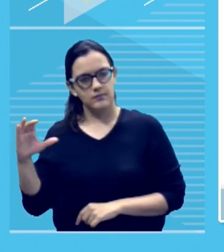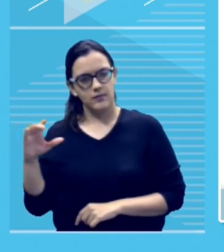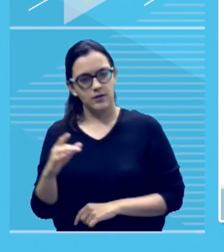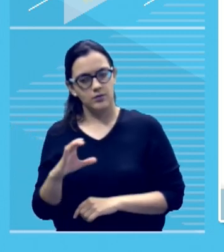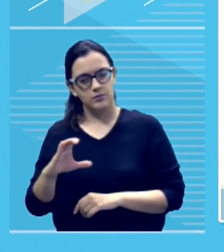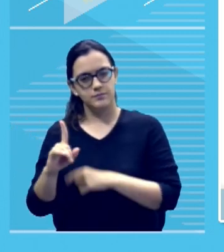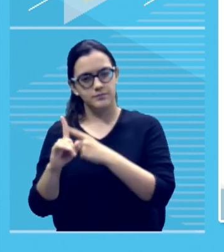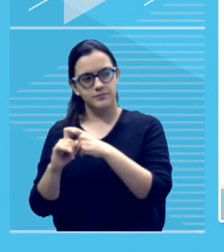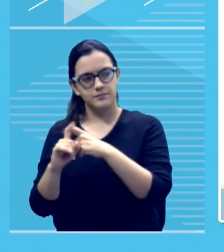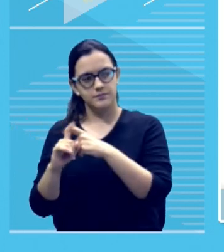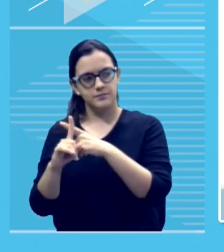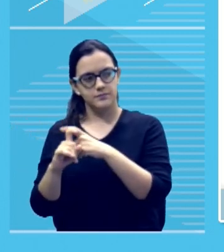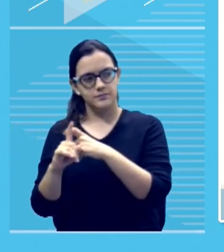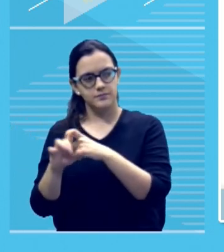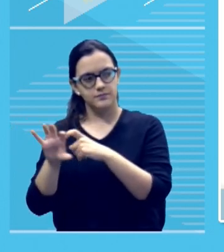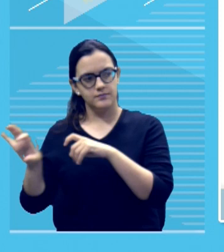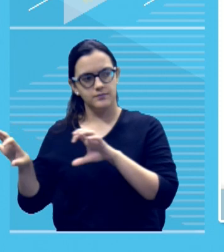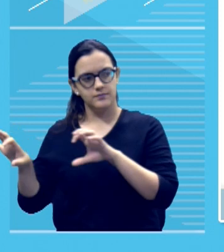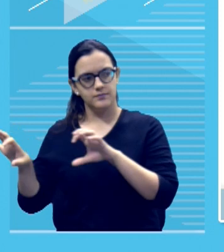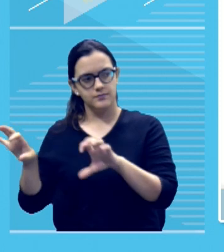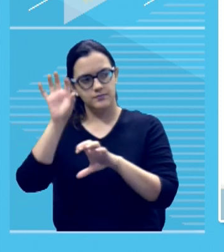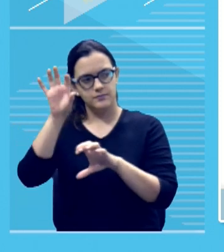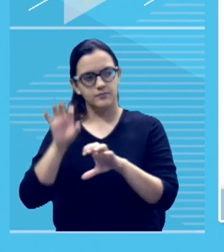mãos. Certo?